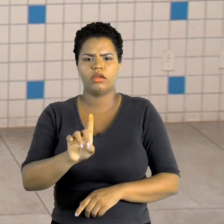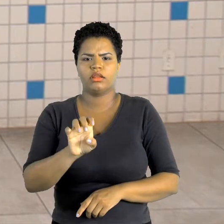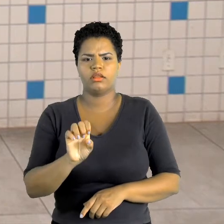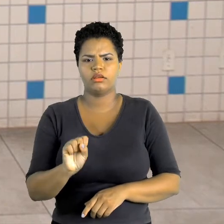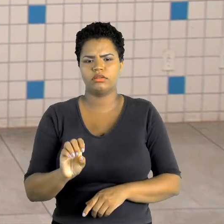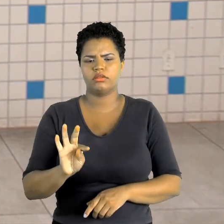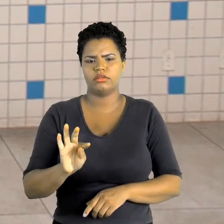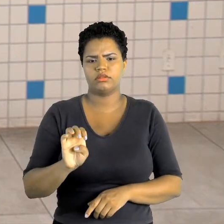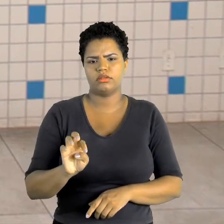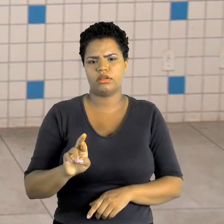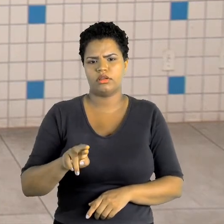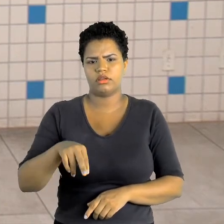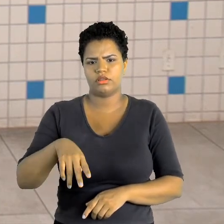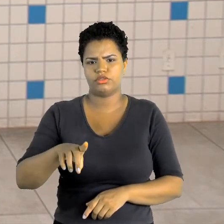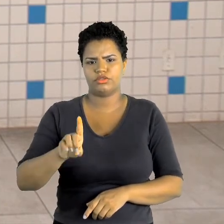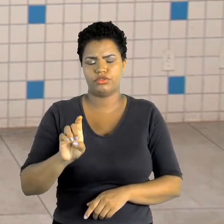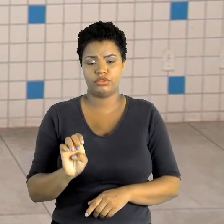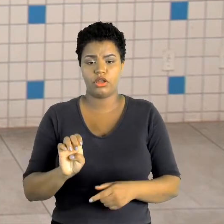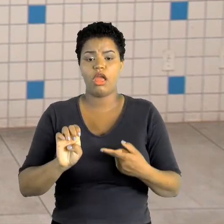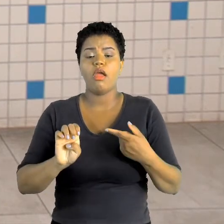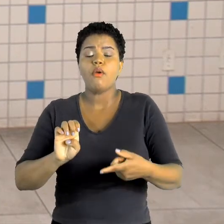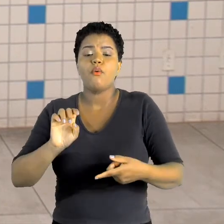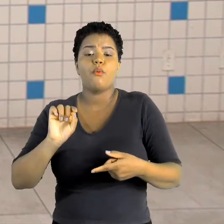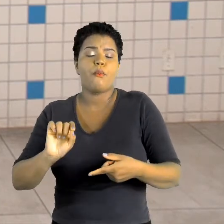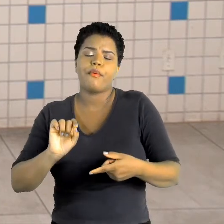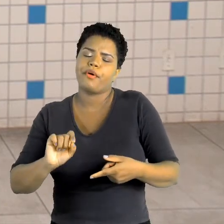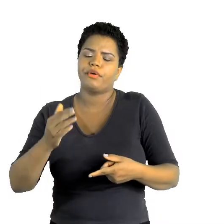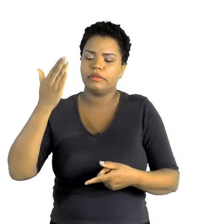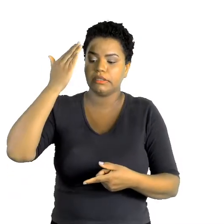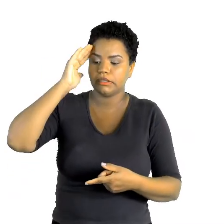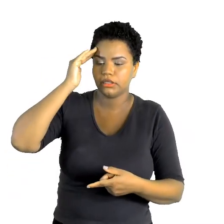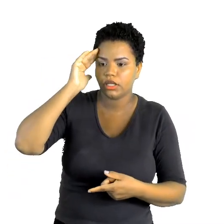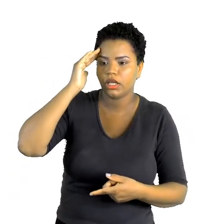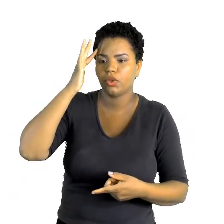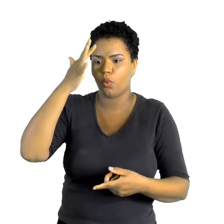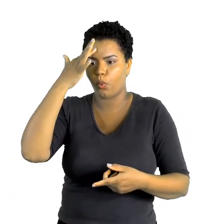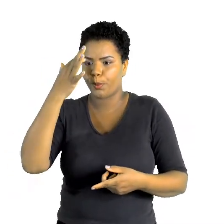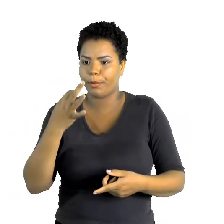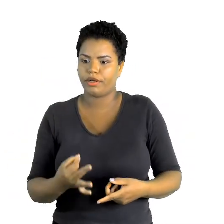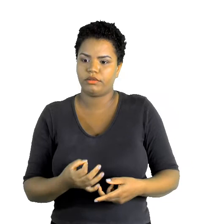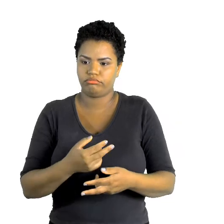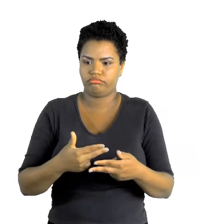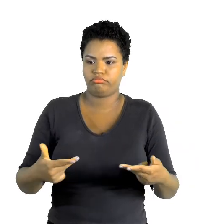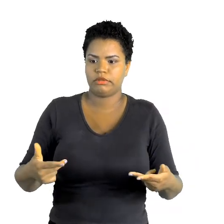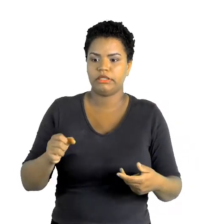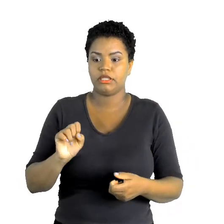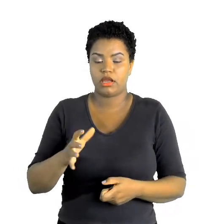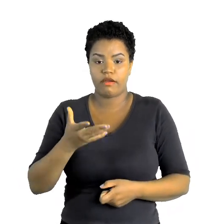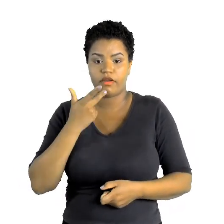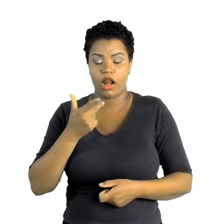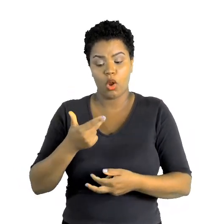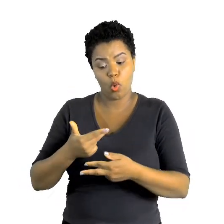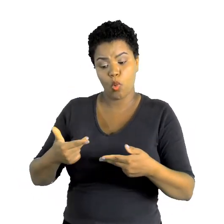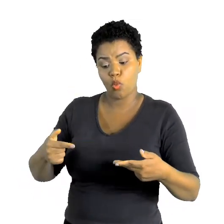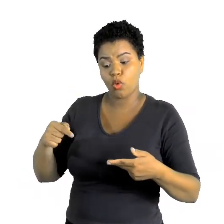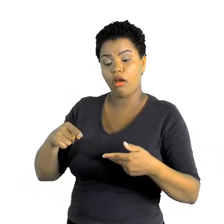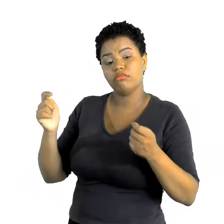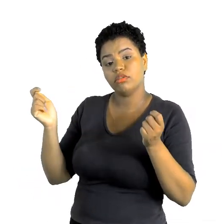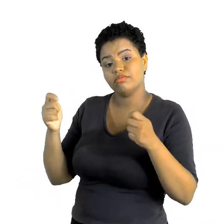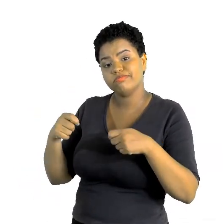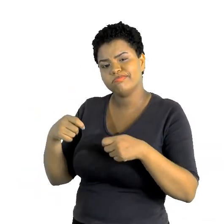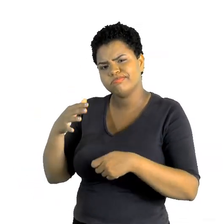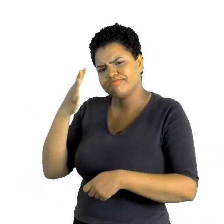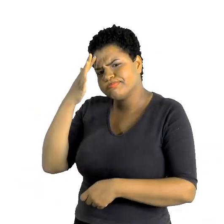eu entendo, eu compreendo isso. Agora, se você quiser falar que algo é compreensível, você vai usar essa estrutura